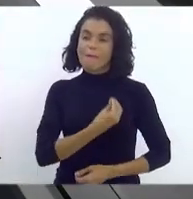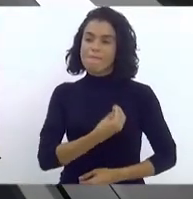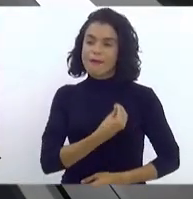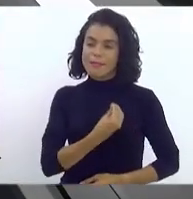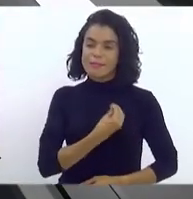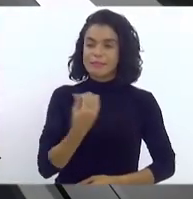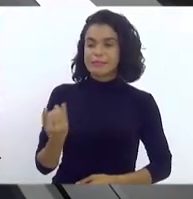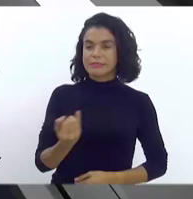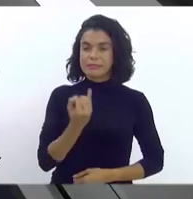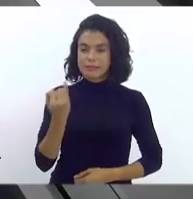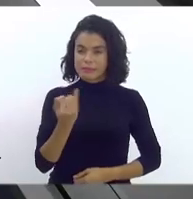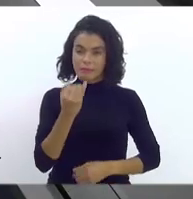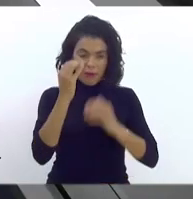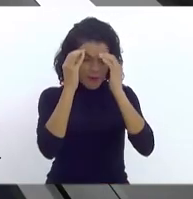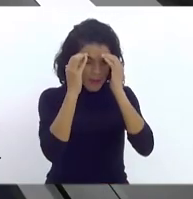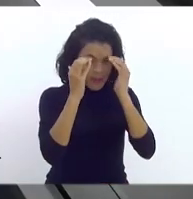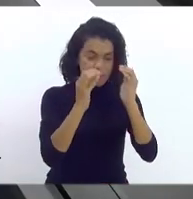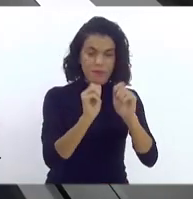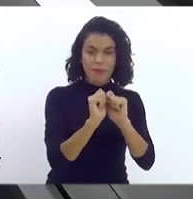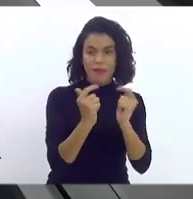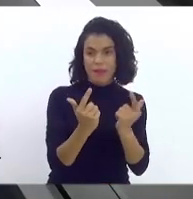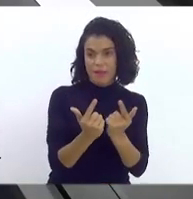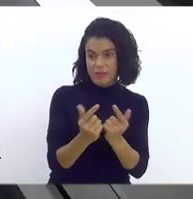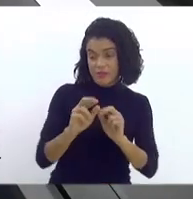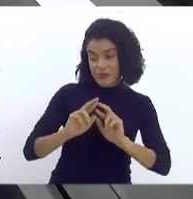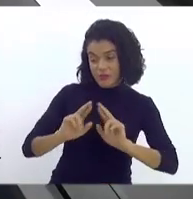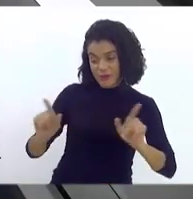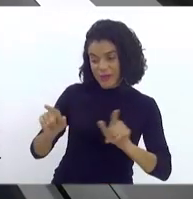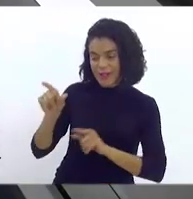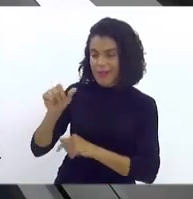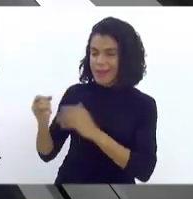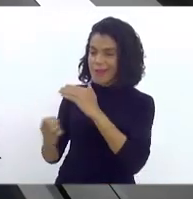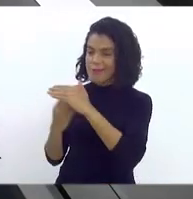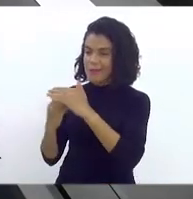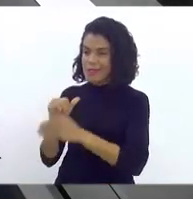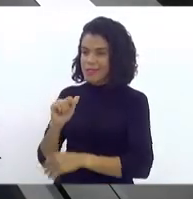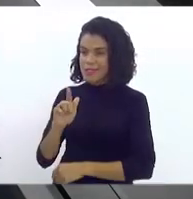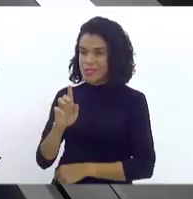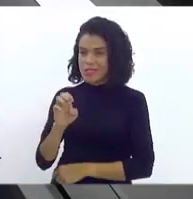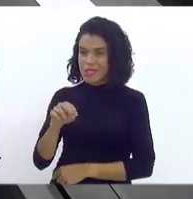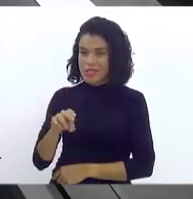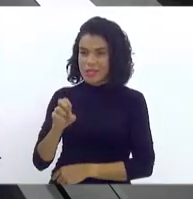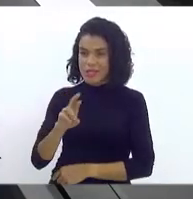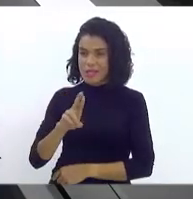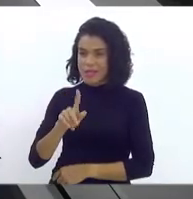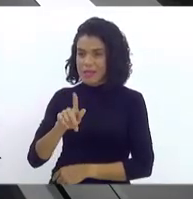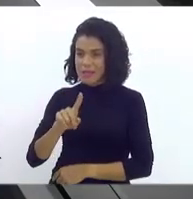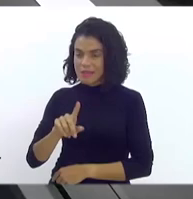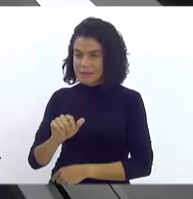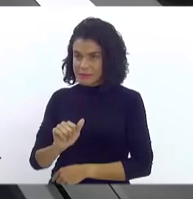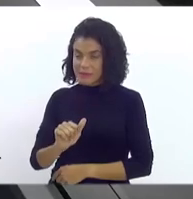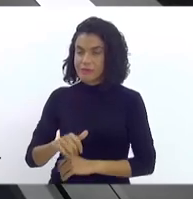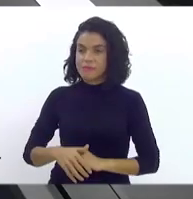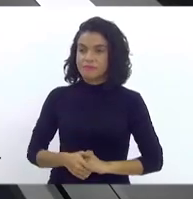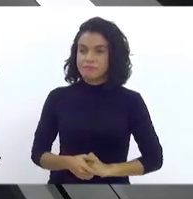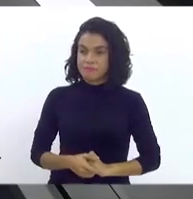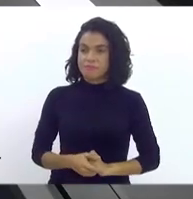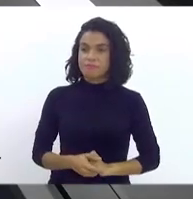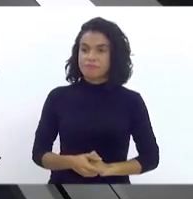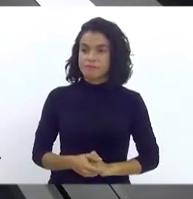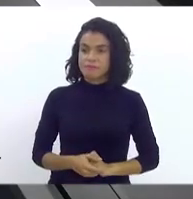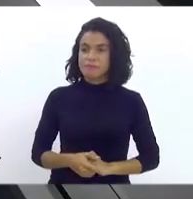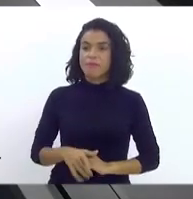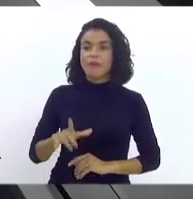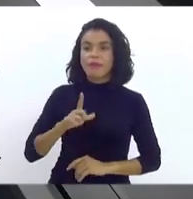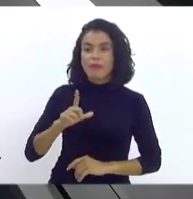doutor, no respeito a essa casa, diferente do que a Generza fez, haja vista que o senhor é parte integrante dessa cadeia que